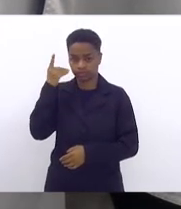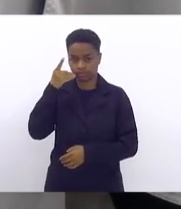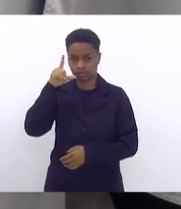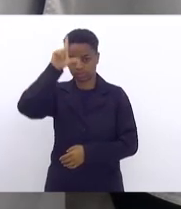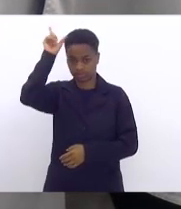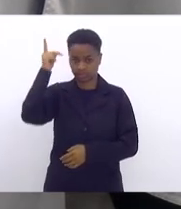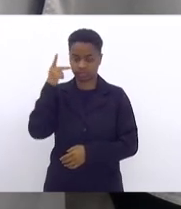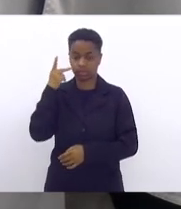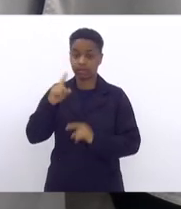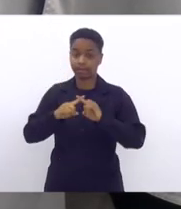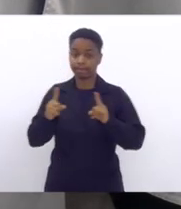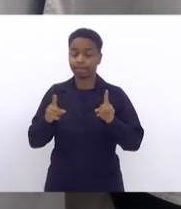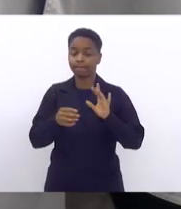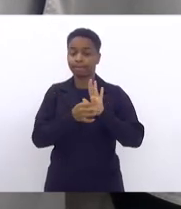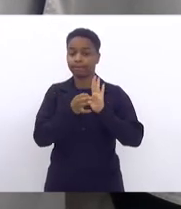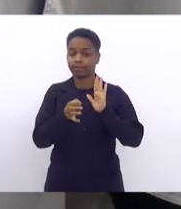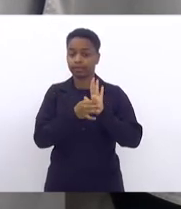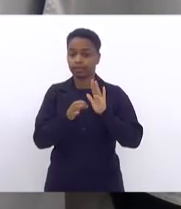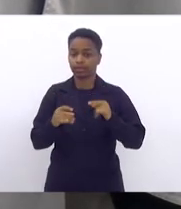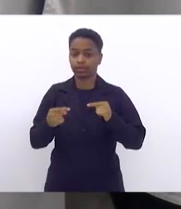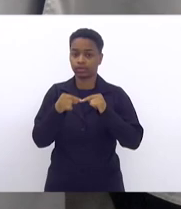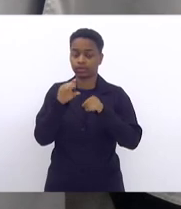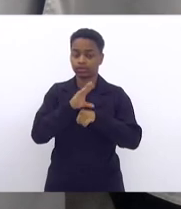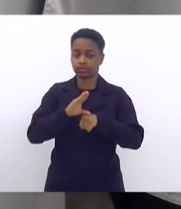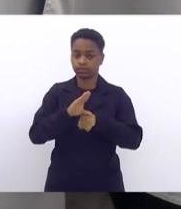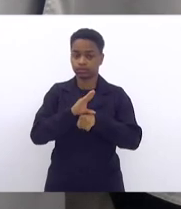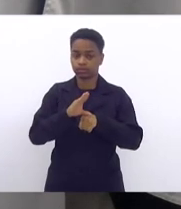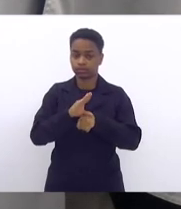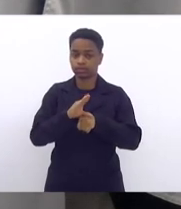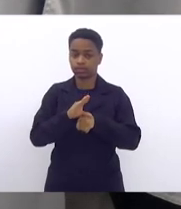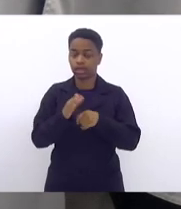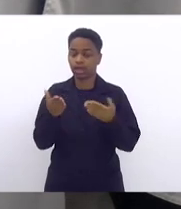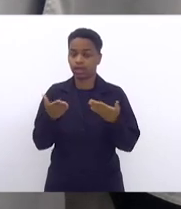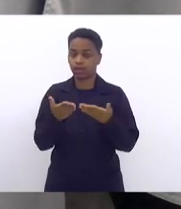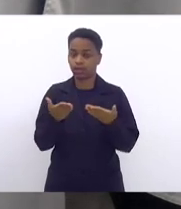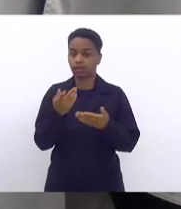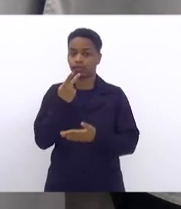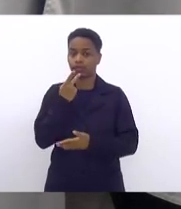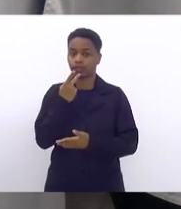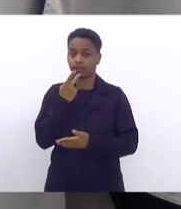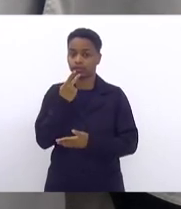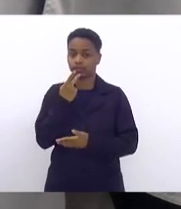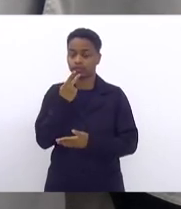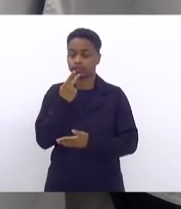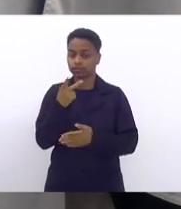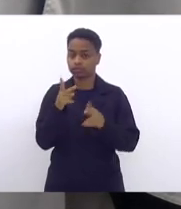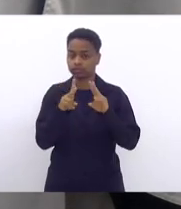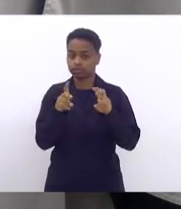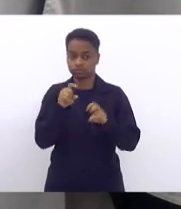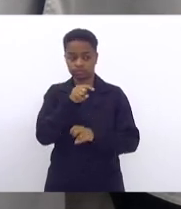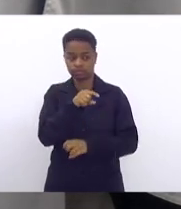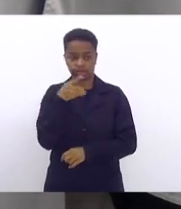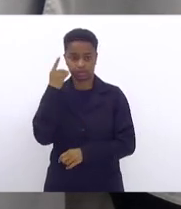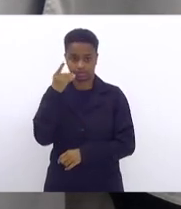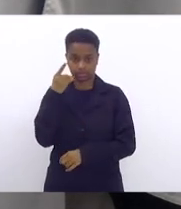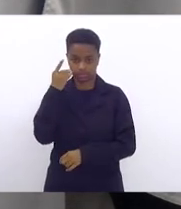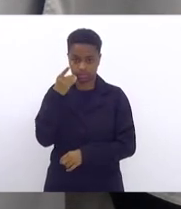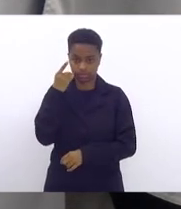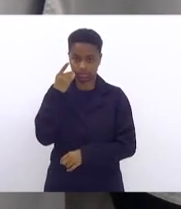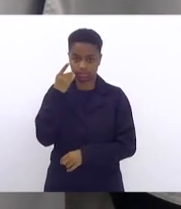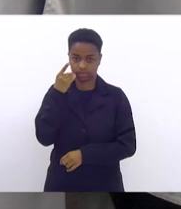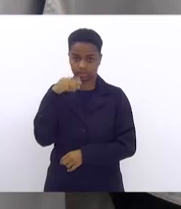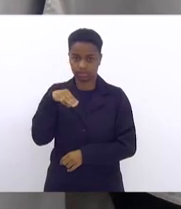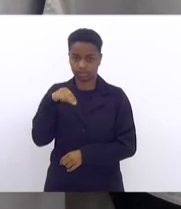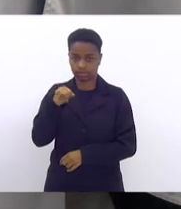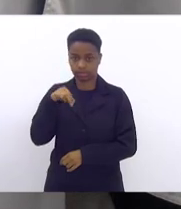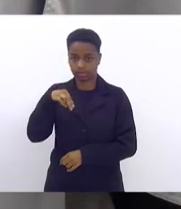Mas o parecer de constitucionalidade, agora referendado pelo que brilhantemente o deputado